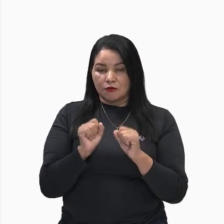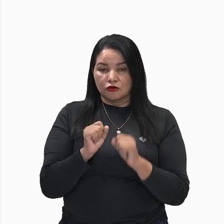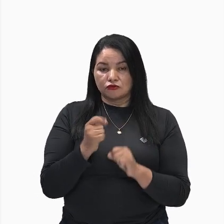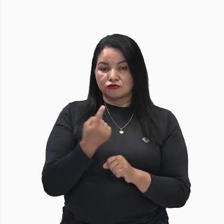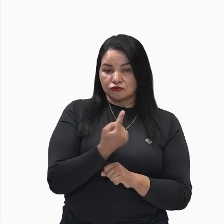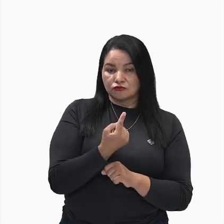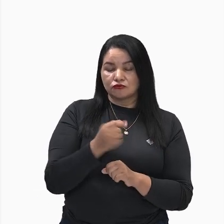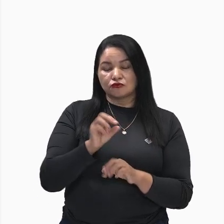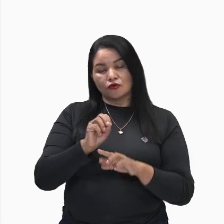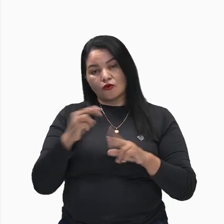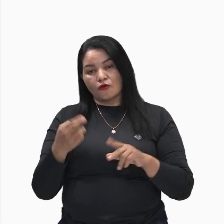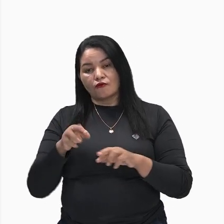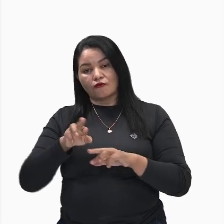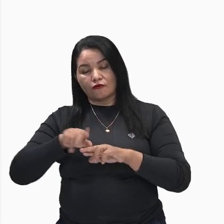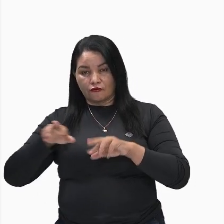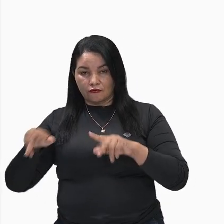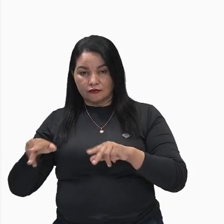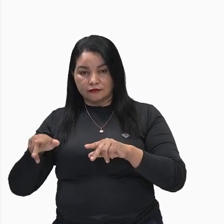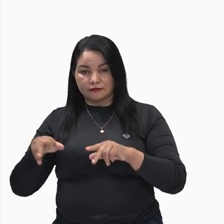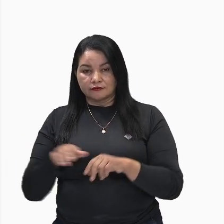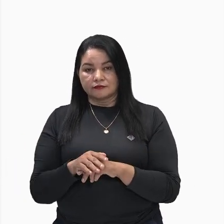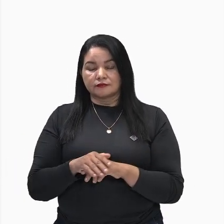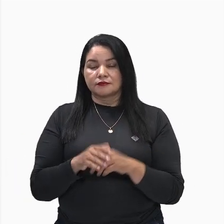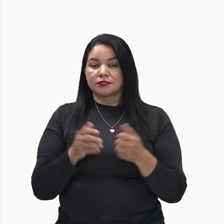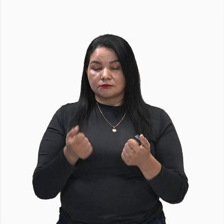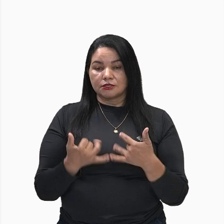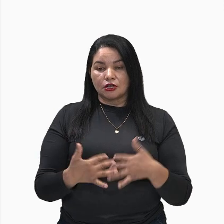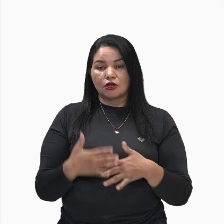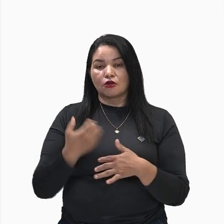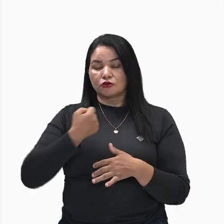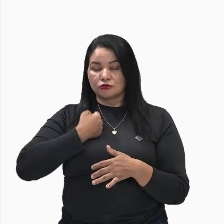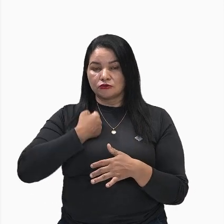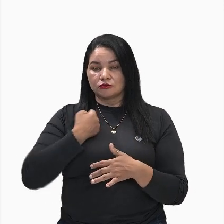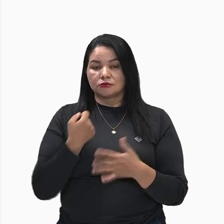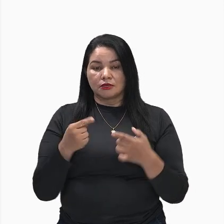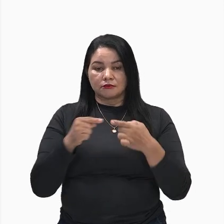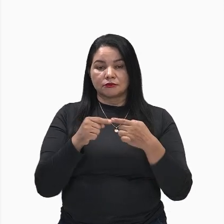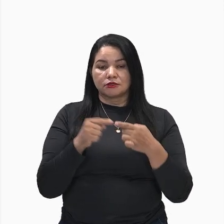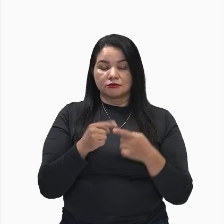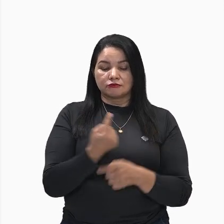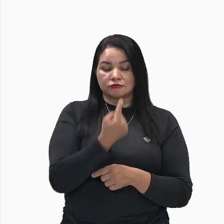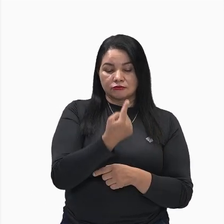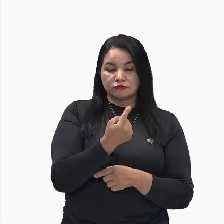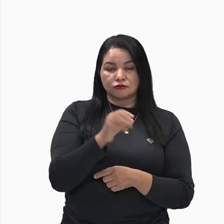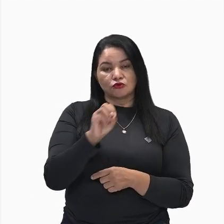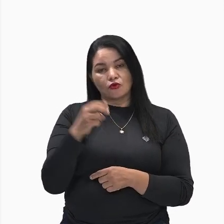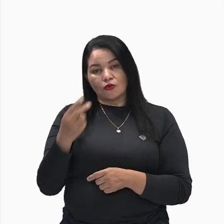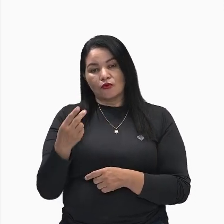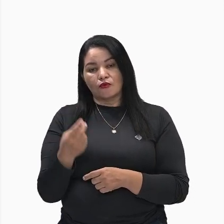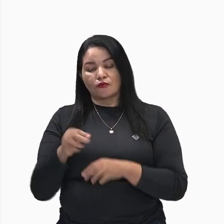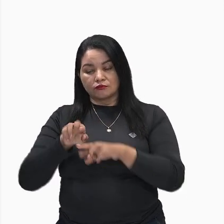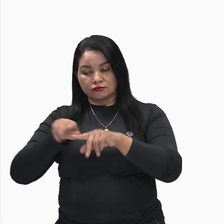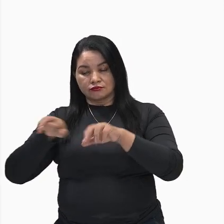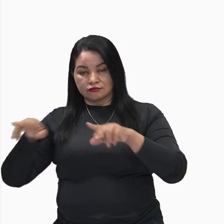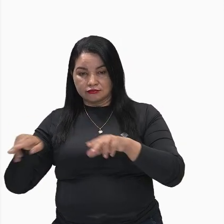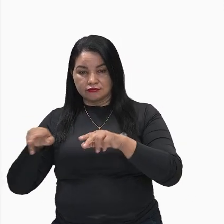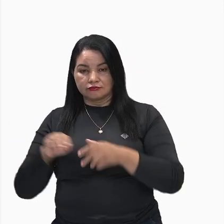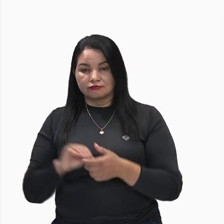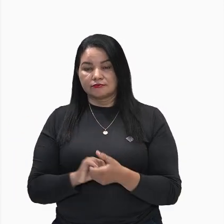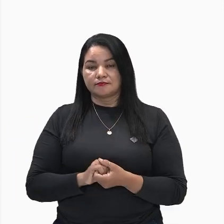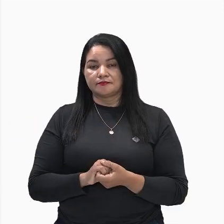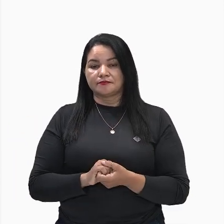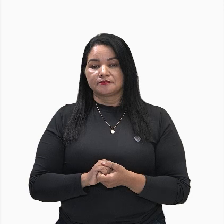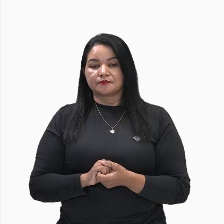ou plural. Então, quando eu falo de número, eu estou falando de singular ou plural. Ele